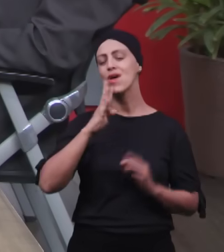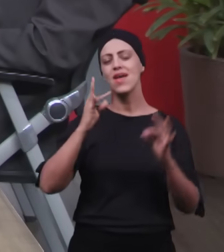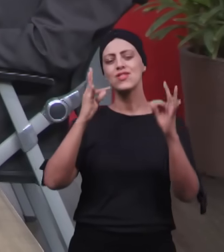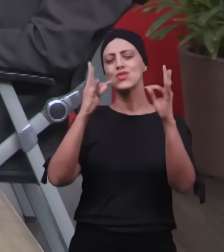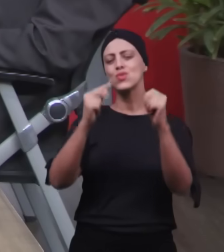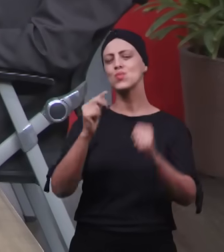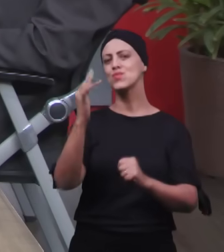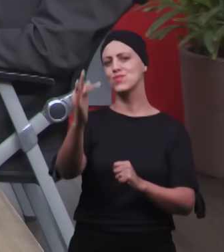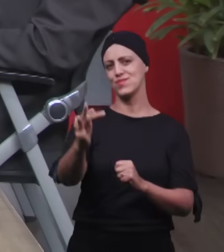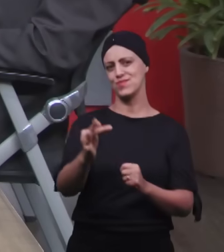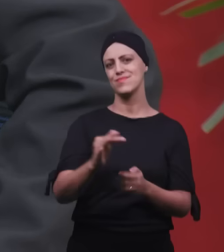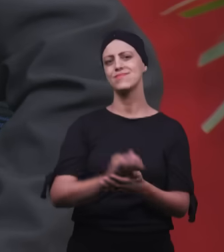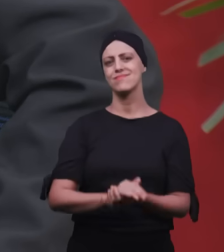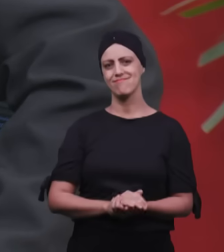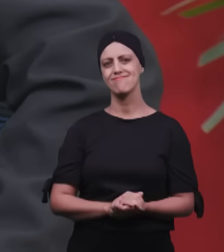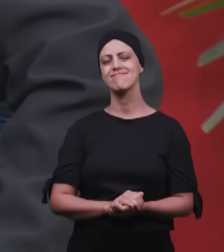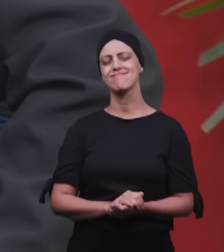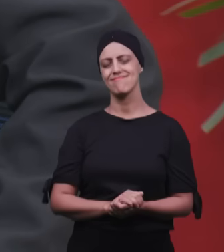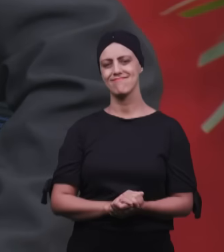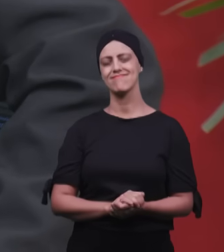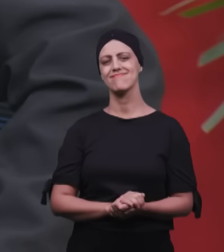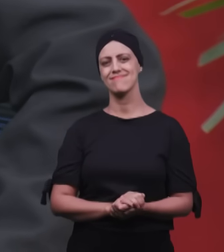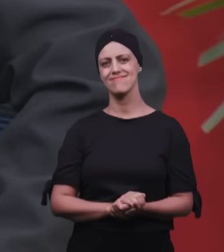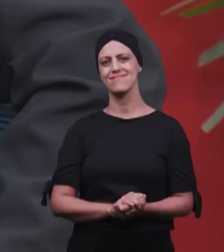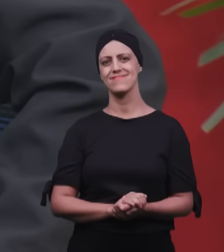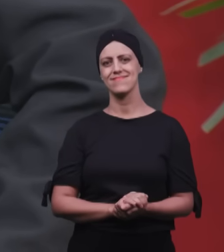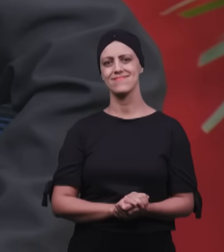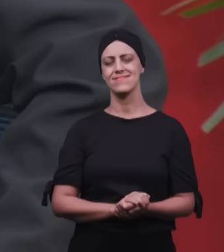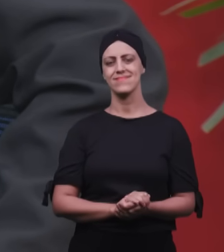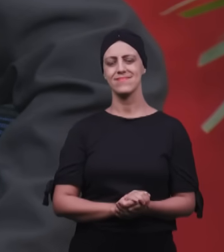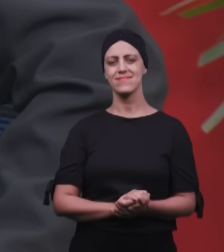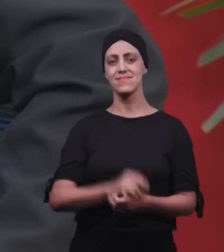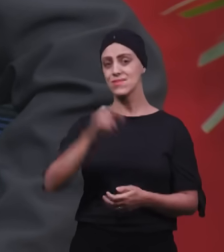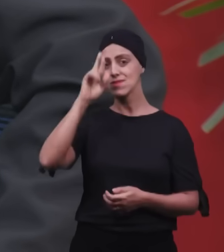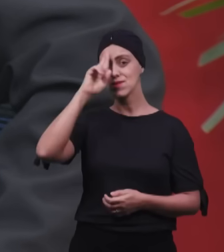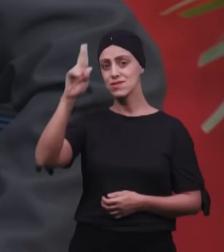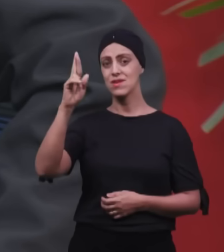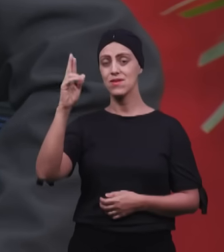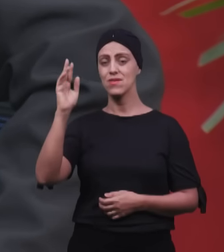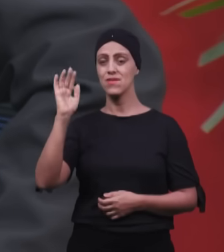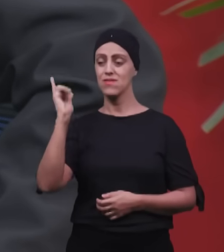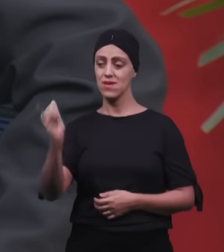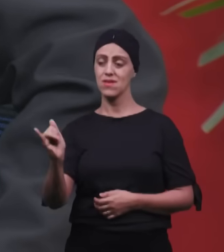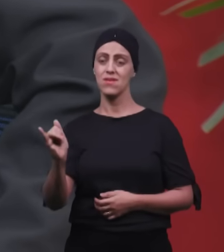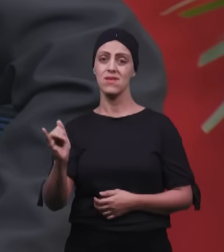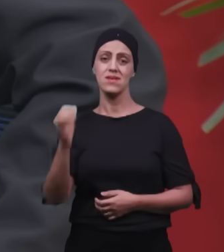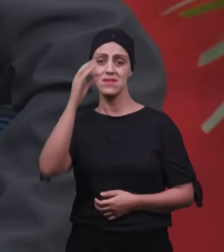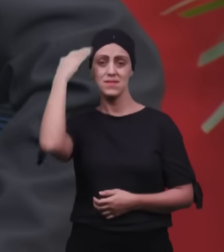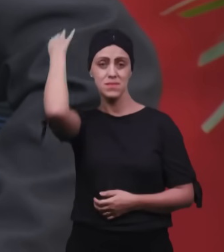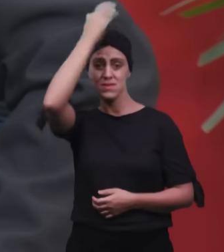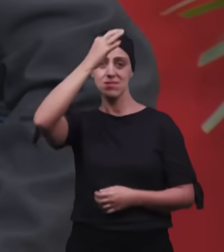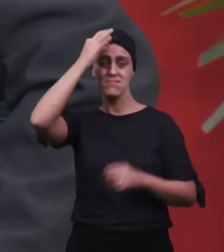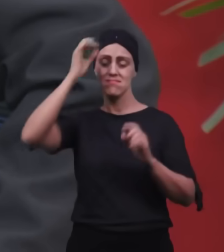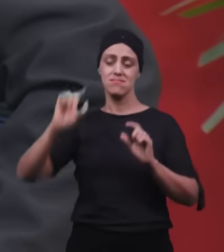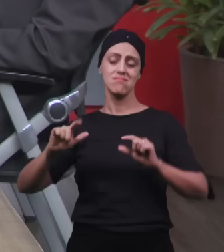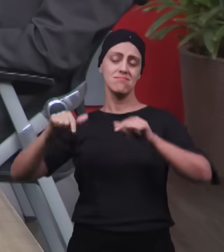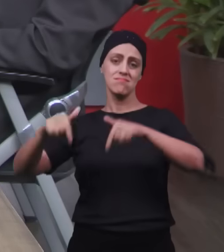já testificou para exatamente companheiro que o Espírito Santo ele